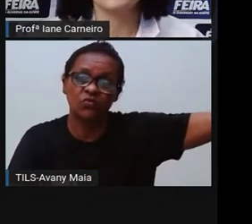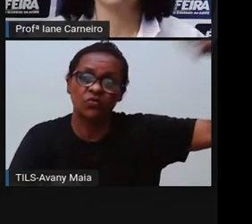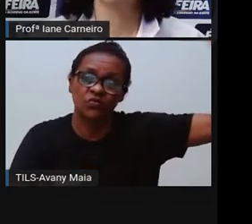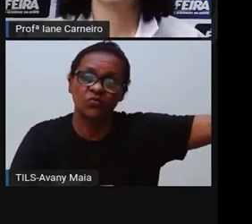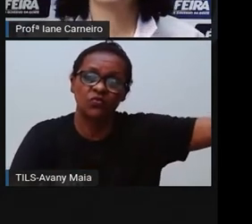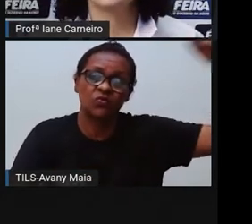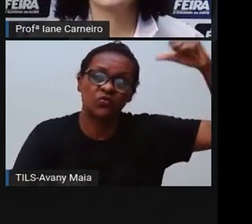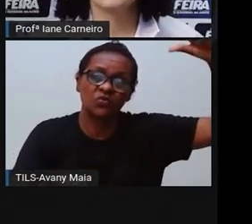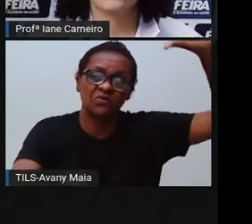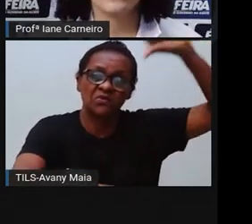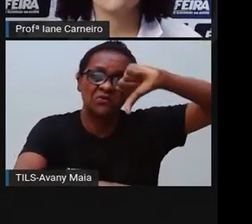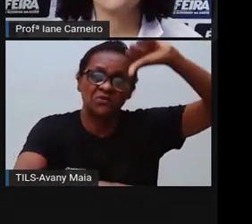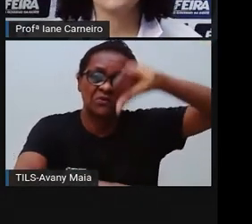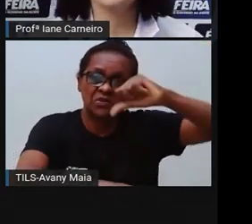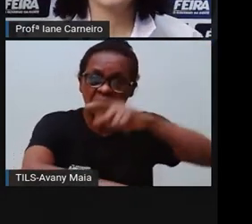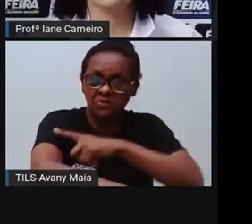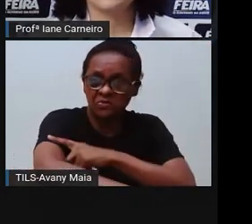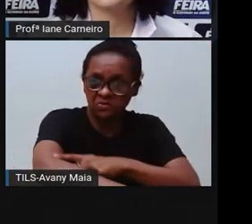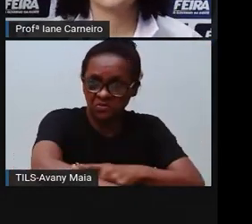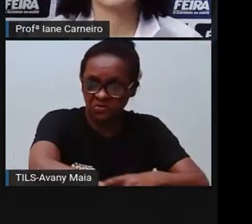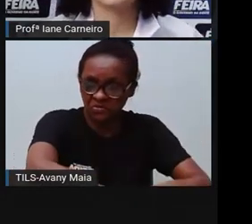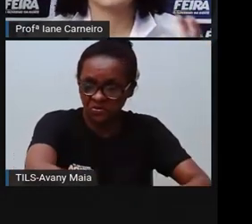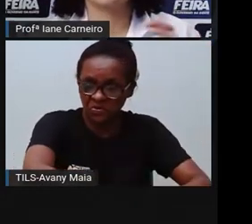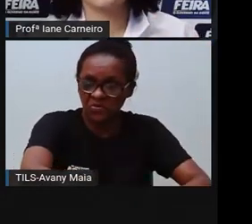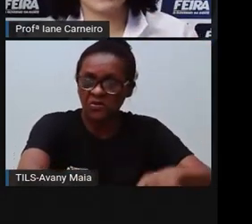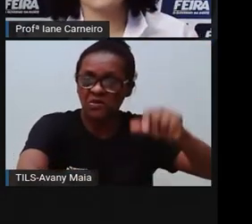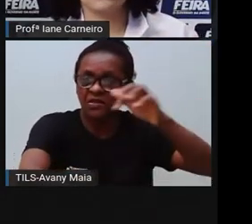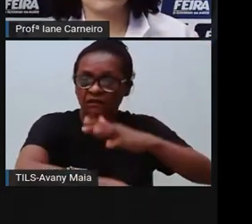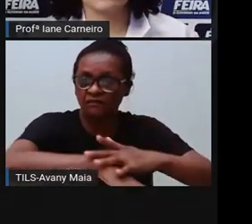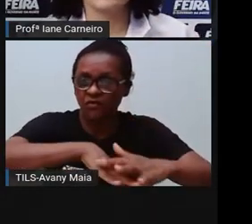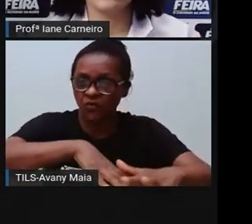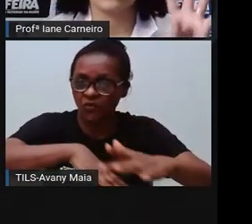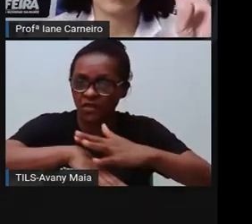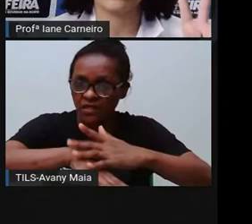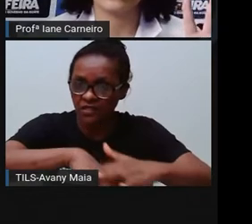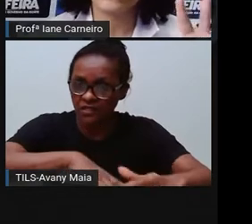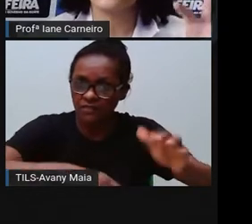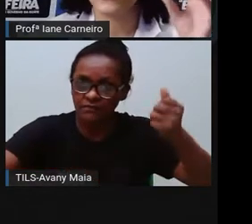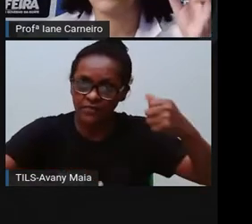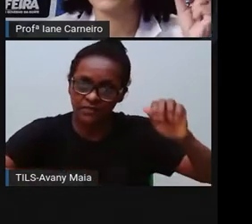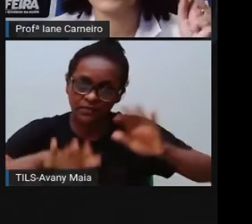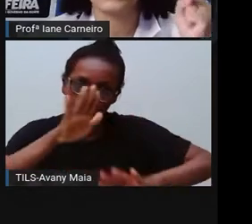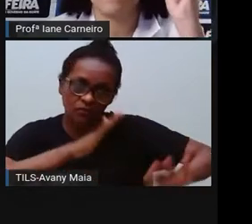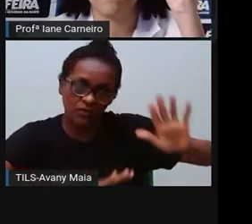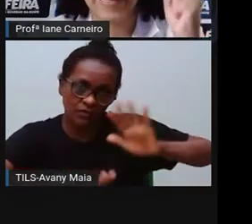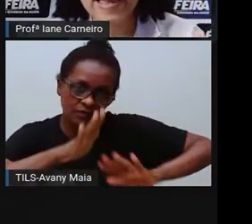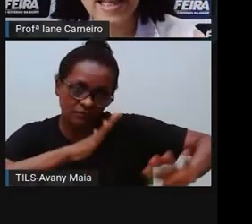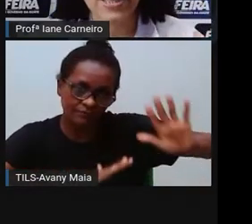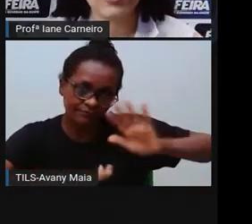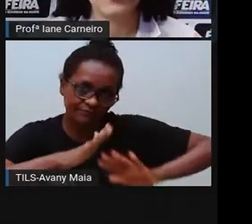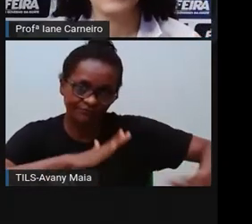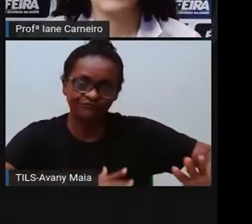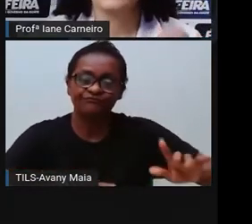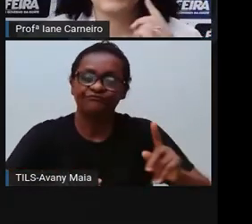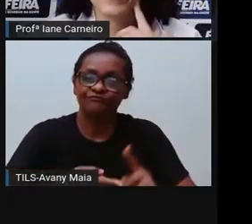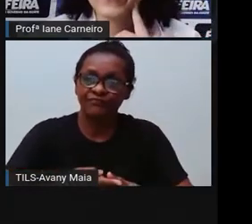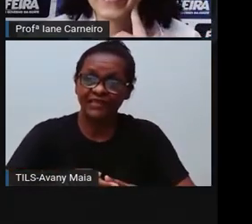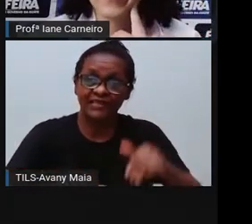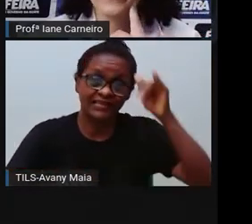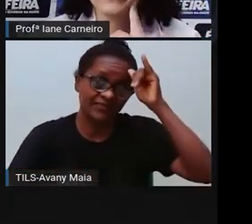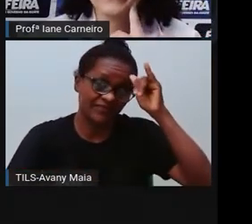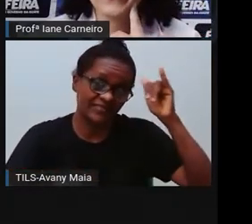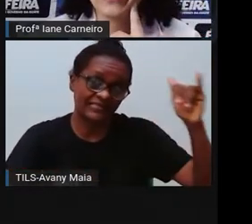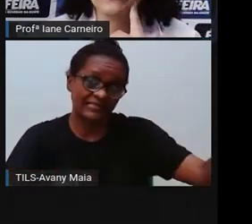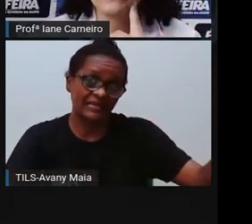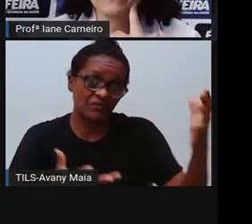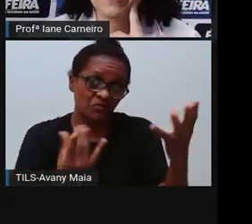pele, né? Então aqui, ó, evite tomar sol entre as 10 da manhã e as 4 da tarde, que é quando o sol está mais quente. E aí, eu sei